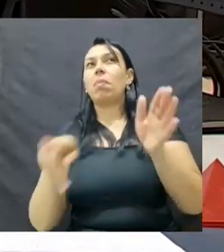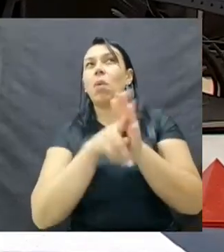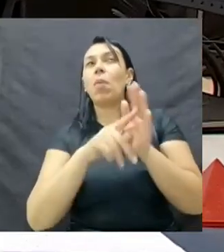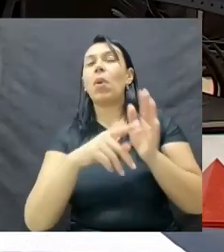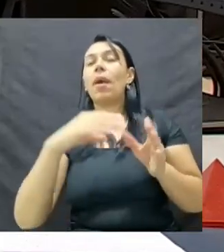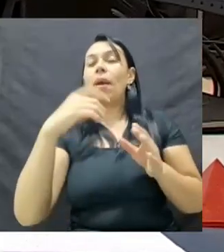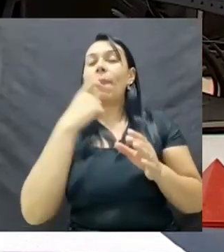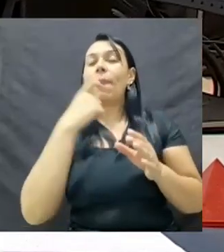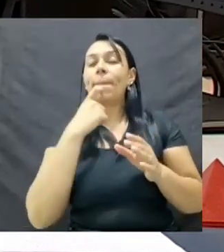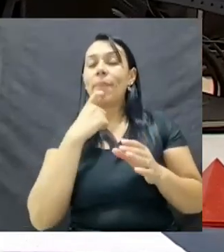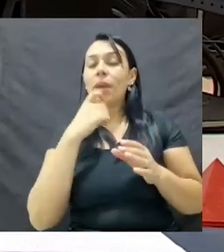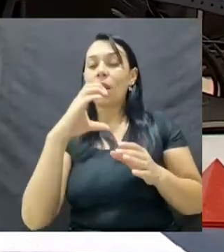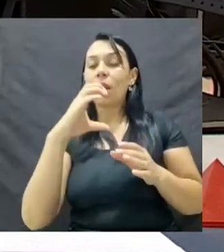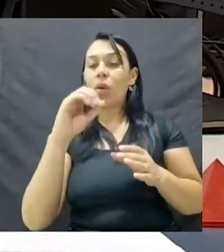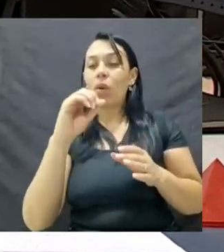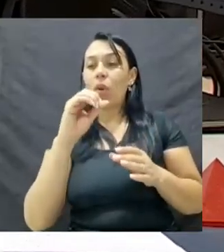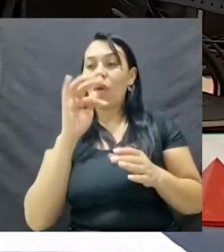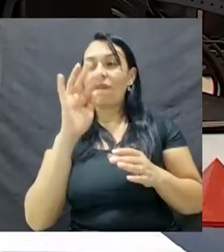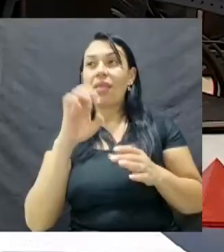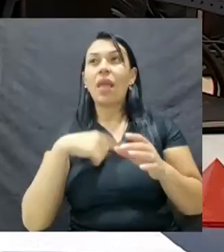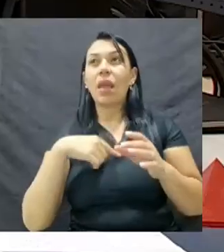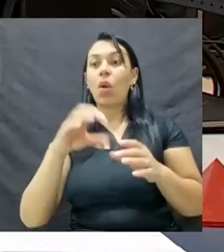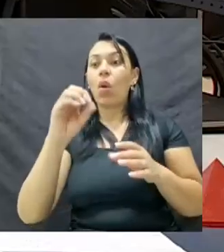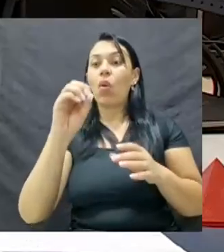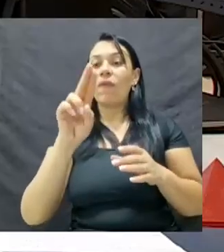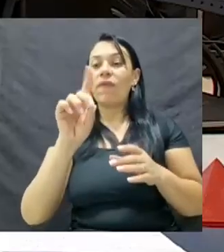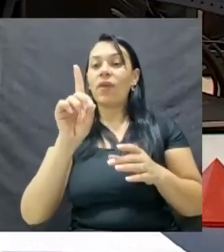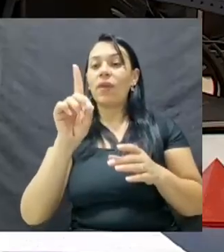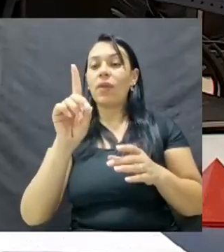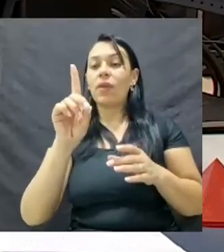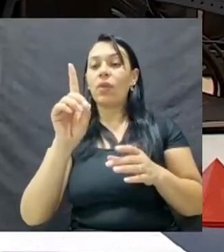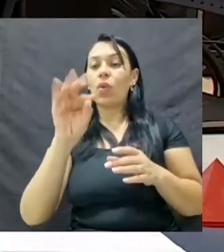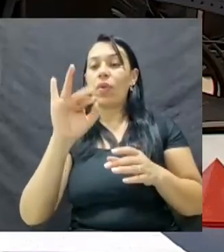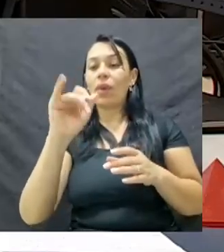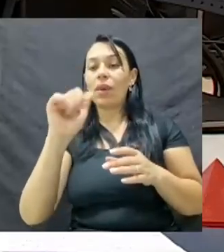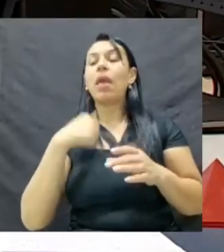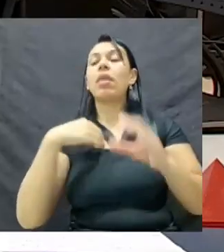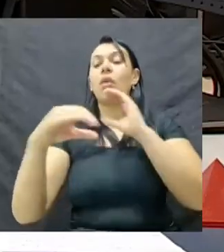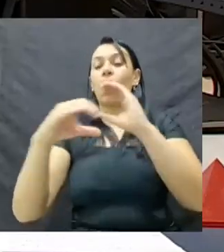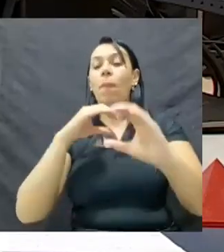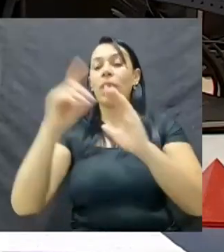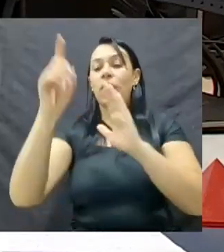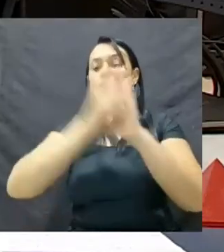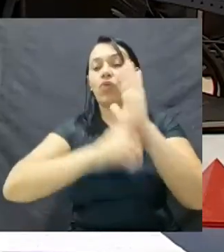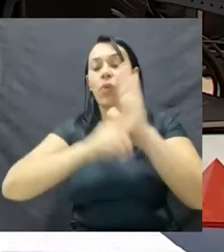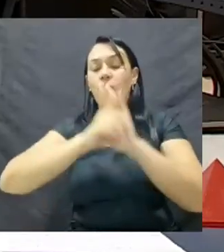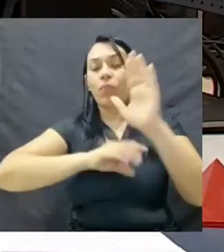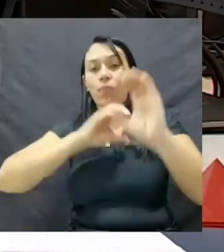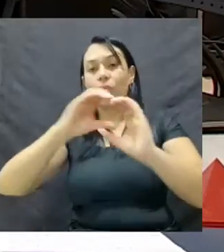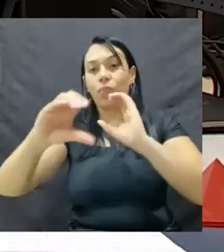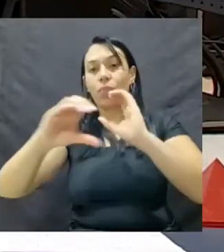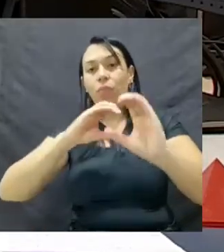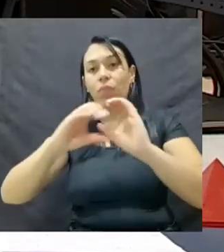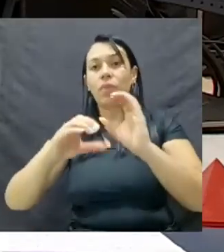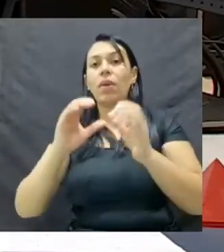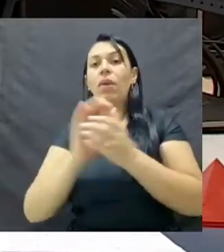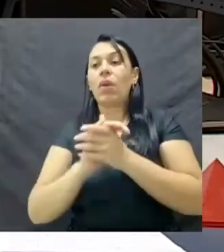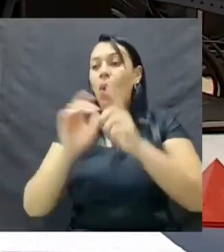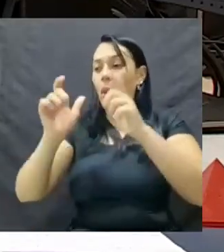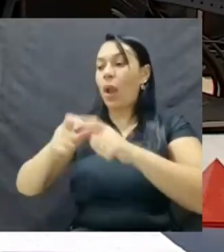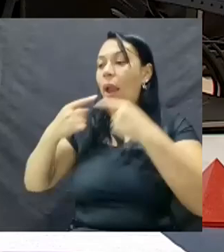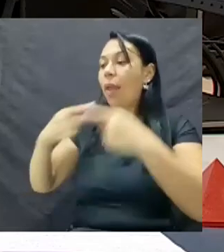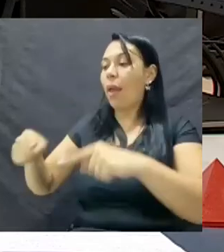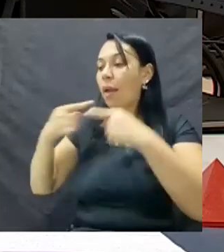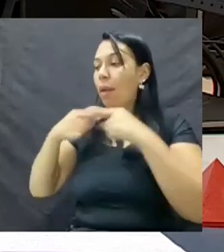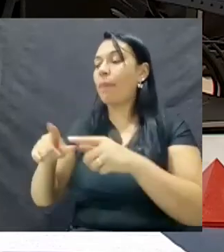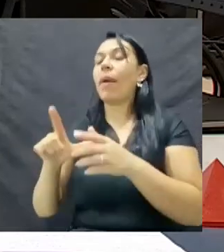Ouvidoria. Então, diretoria de comunicação, esses setores, eles dão um aparato direto à presidência,